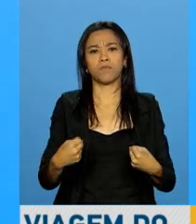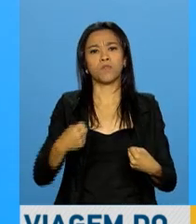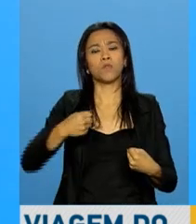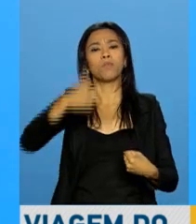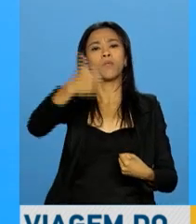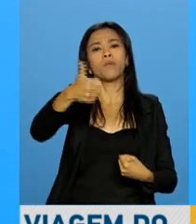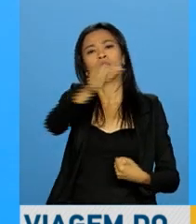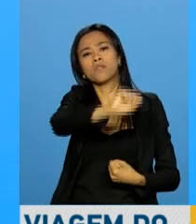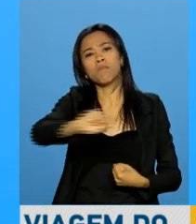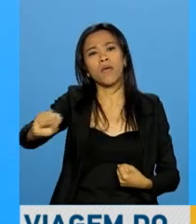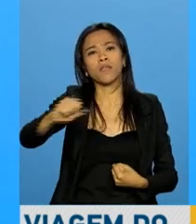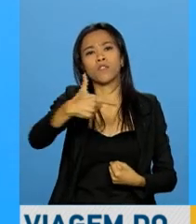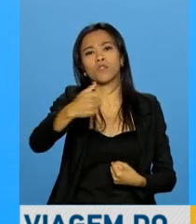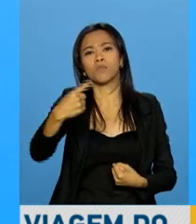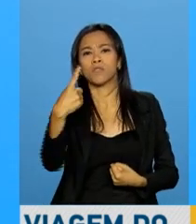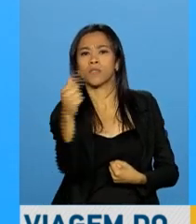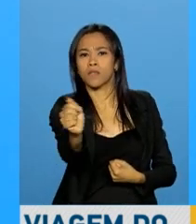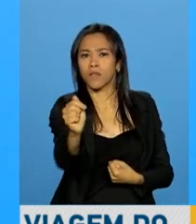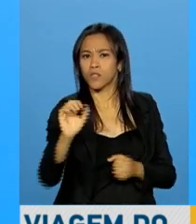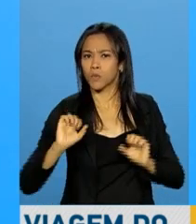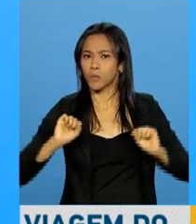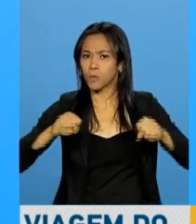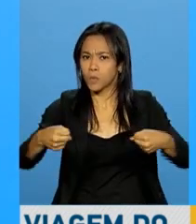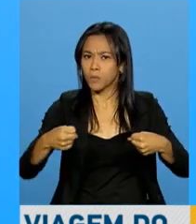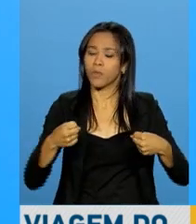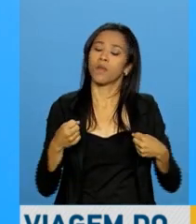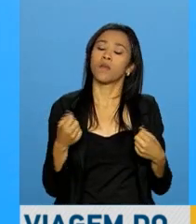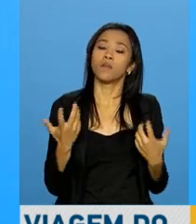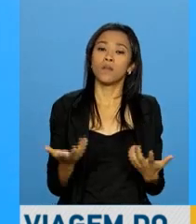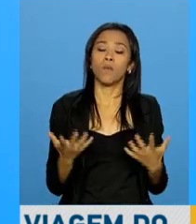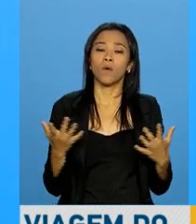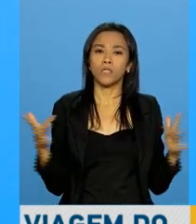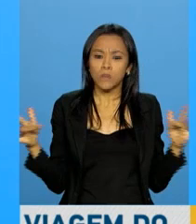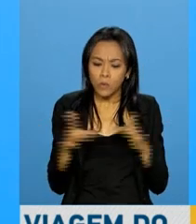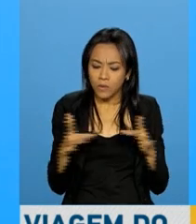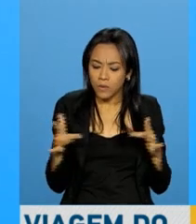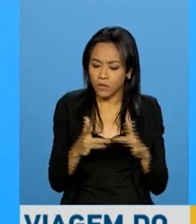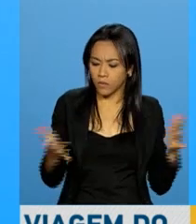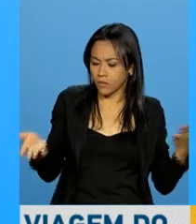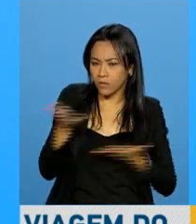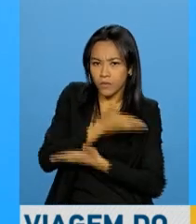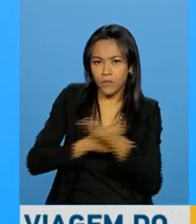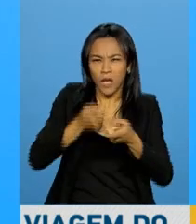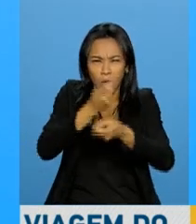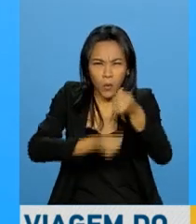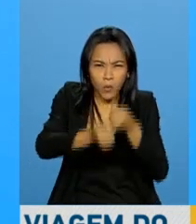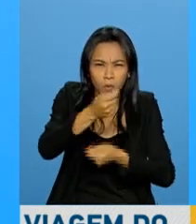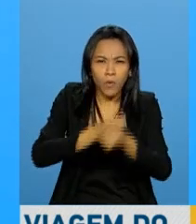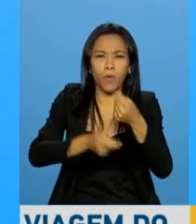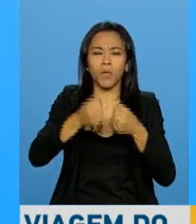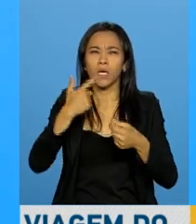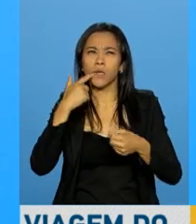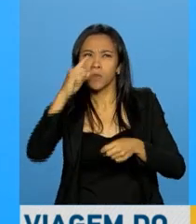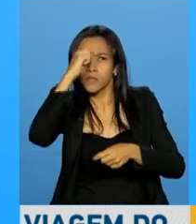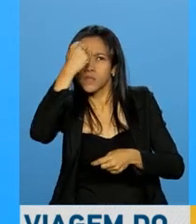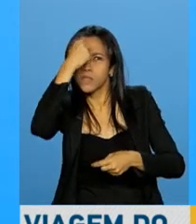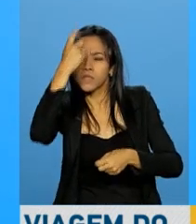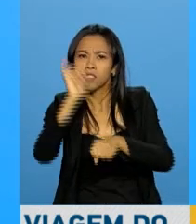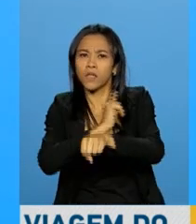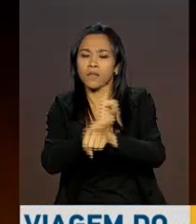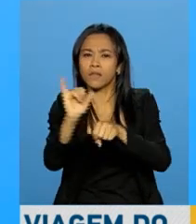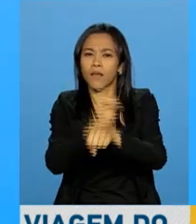de 2017. A integração econômica, com ênfase em setores estratégicos